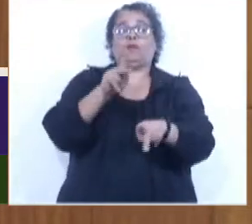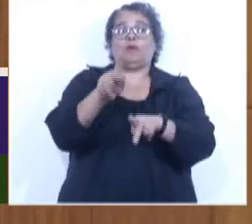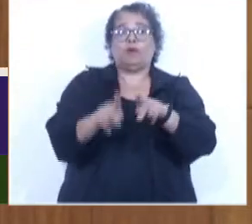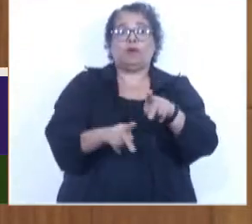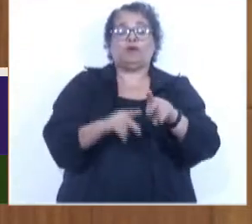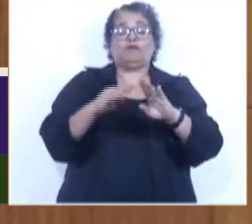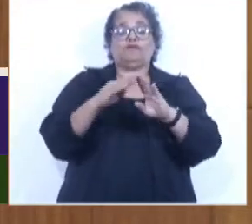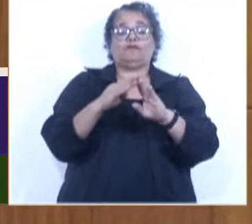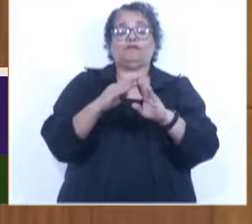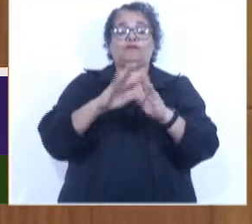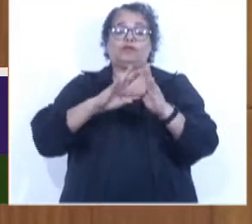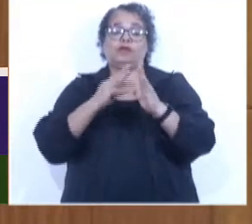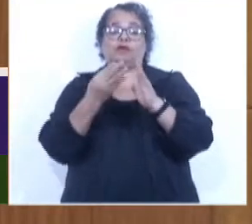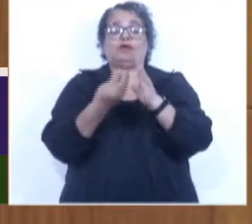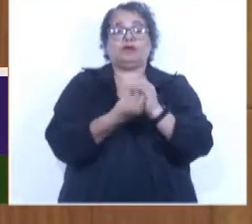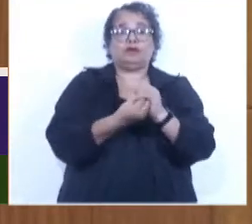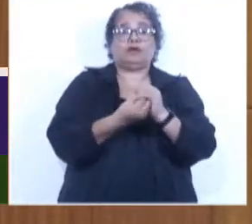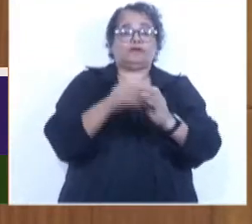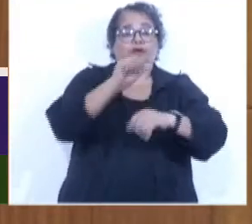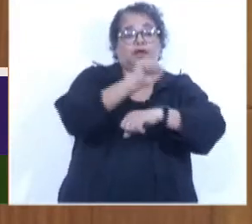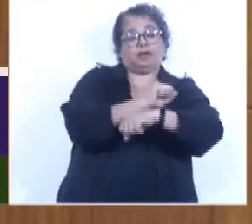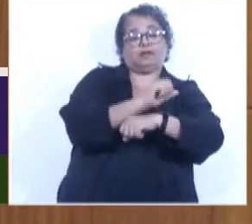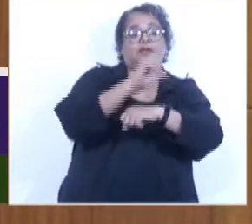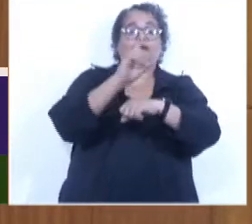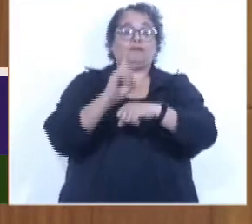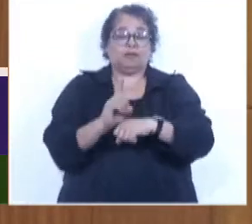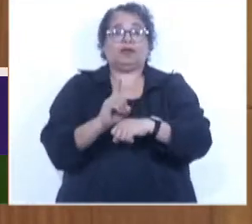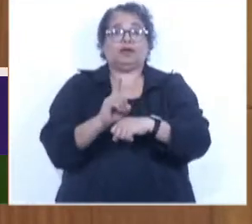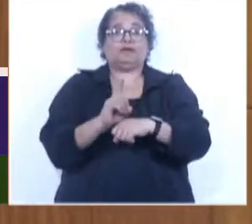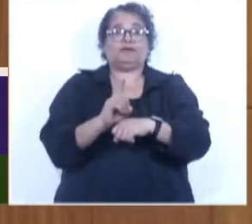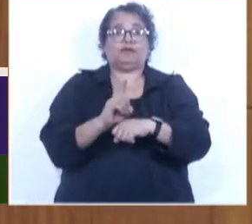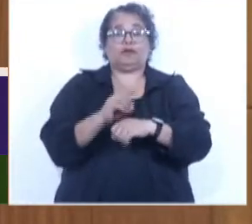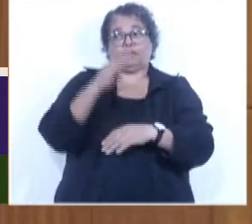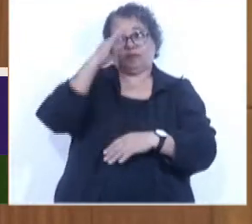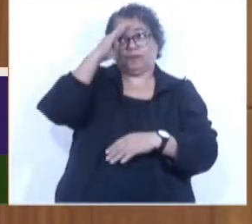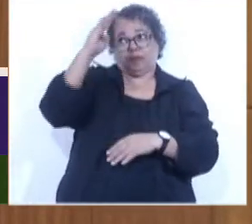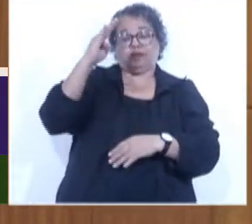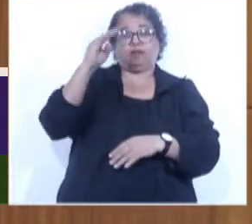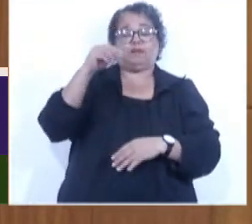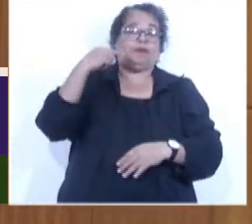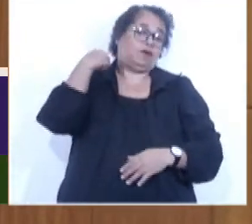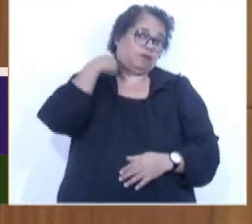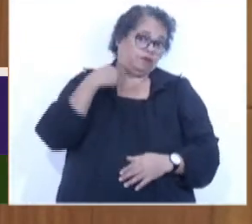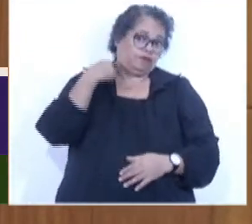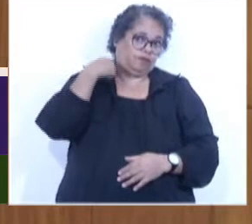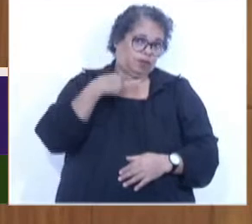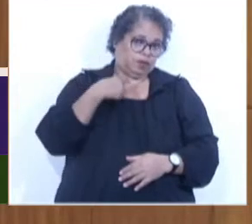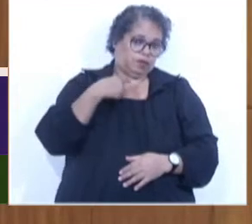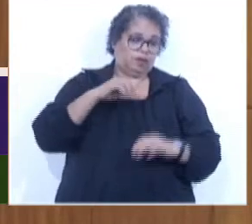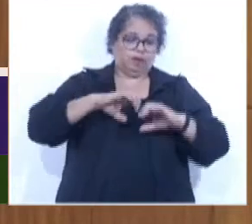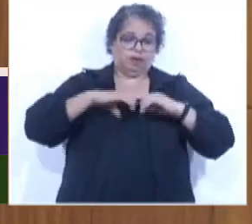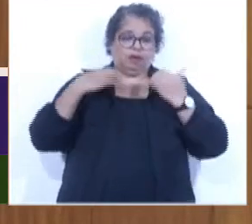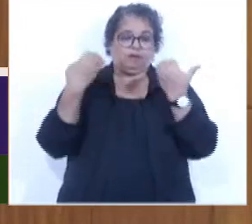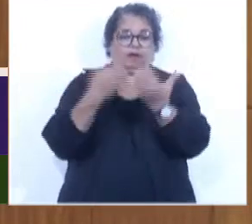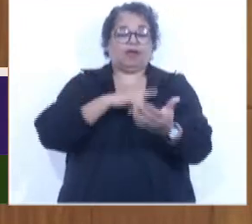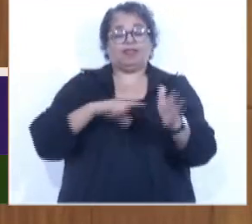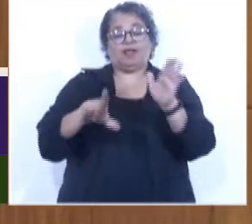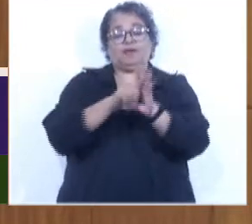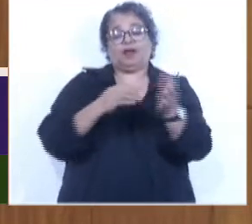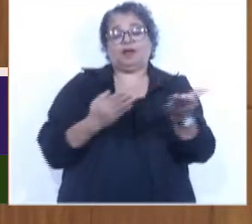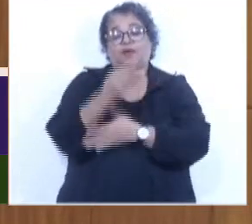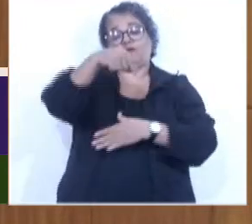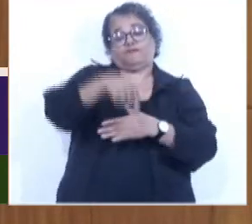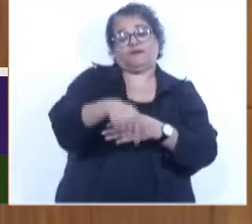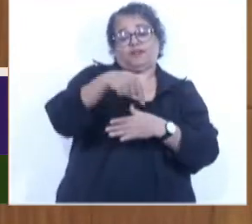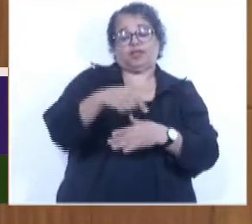é um dos maiores Congressos de Missões do Estado de Minas Gerais esse congresso tem uma lei aprovada aqui nessa casa por